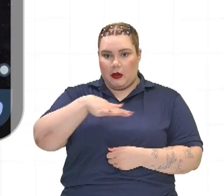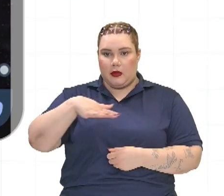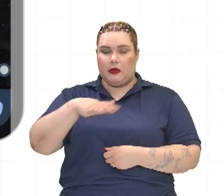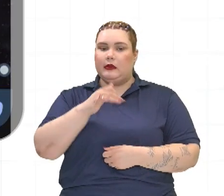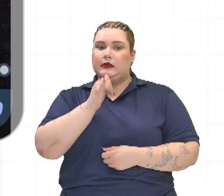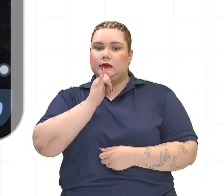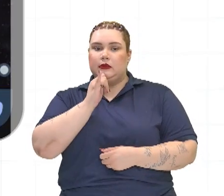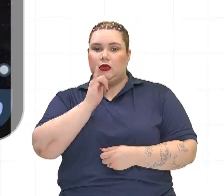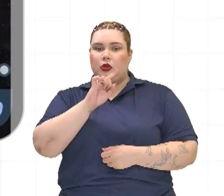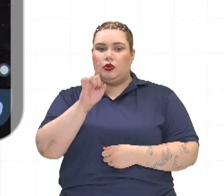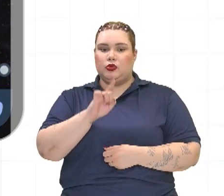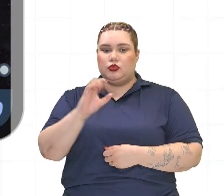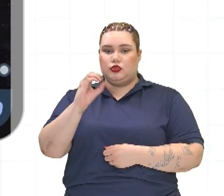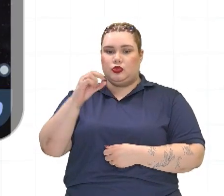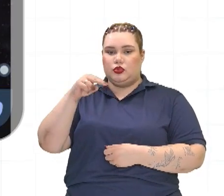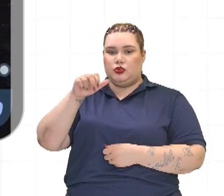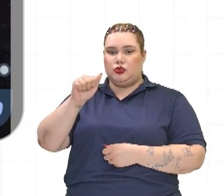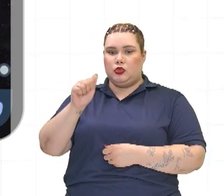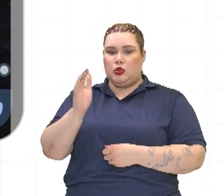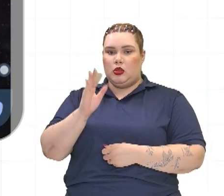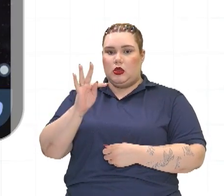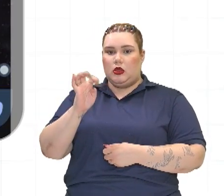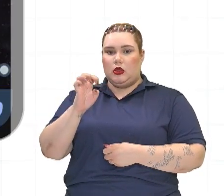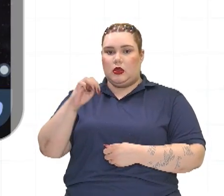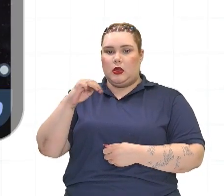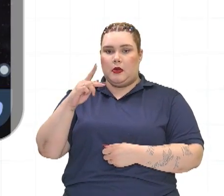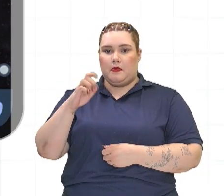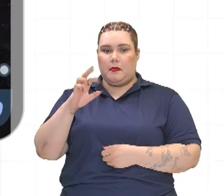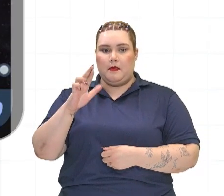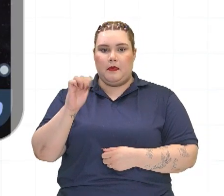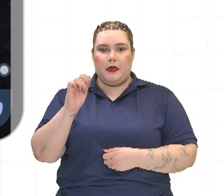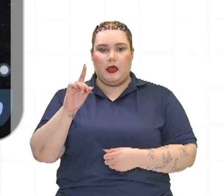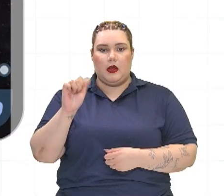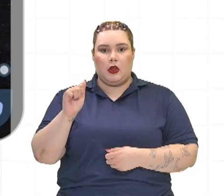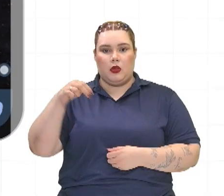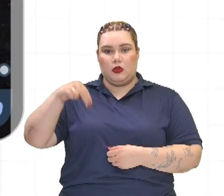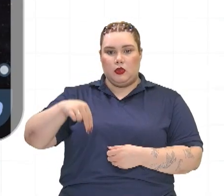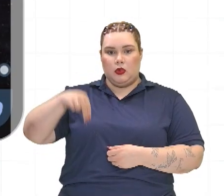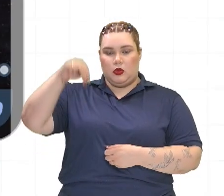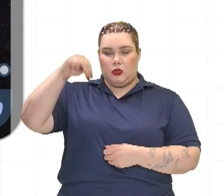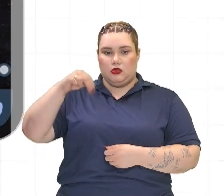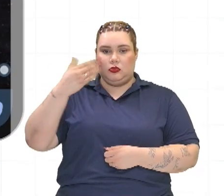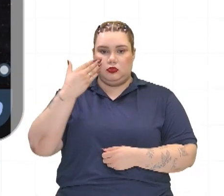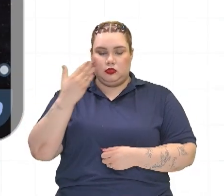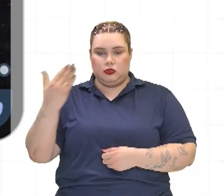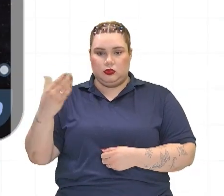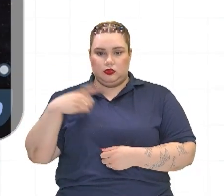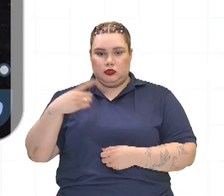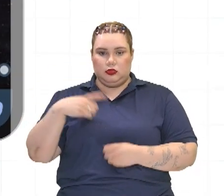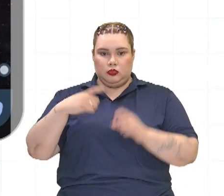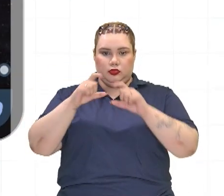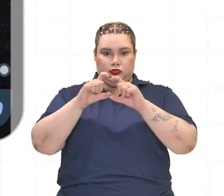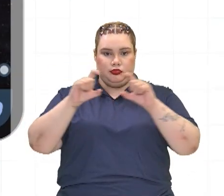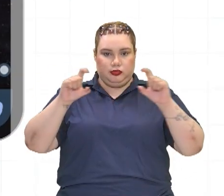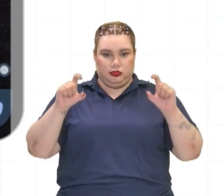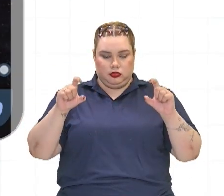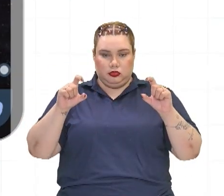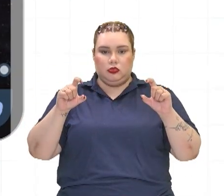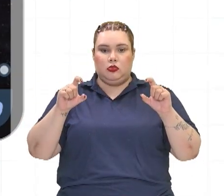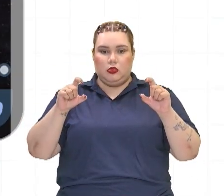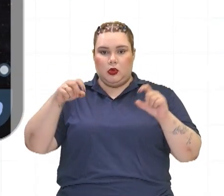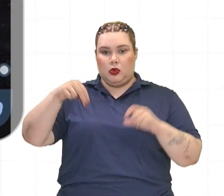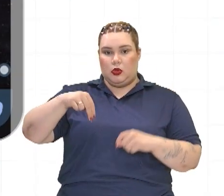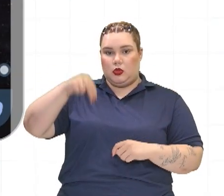temos a zona temperada norte, aí essa que está entre o Trópico de Câncer e a linha do Equador, olha aí, que